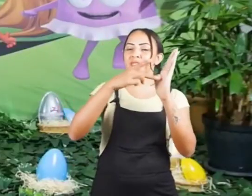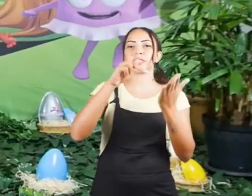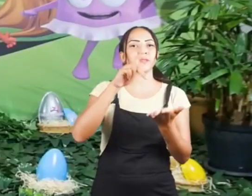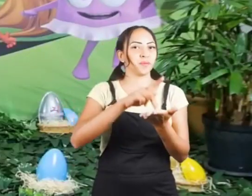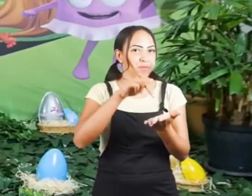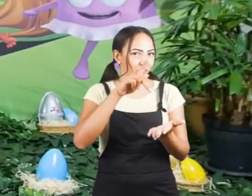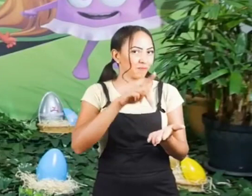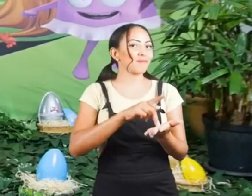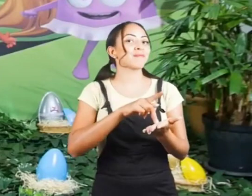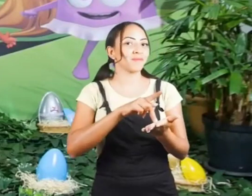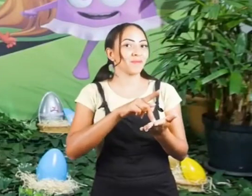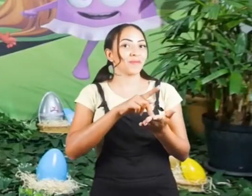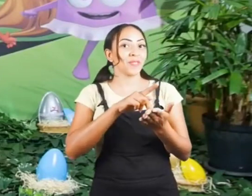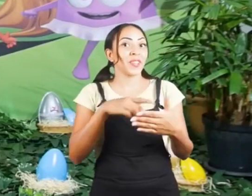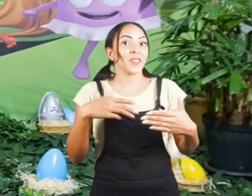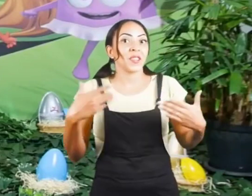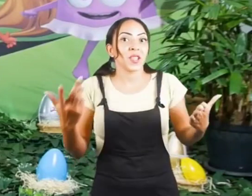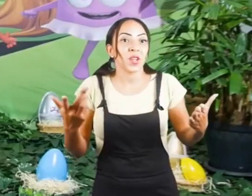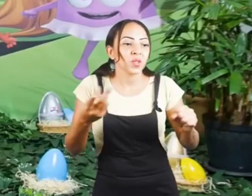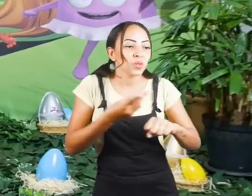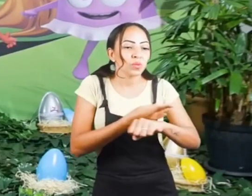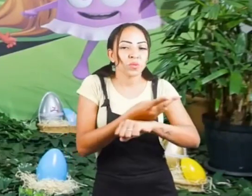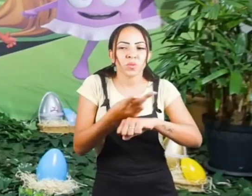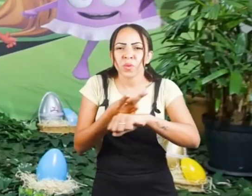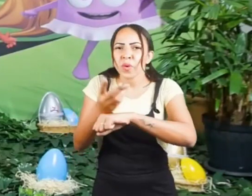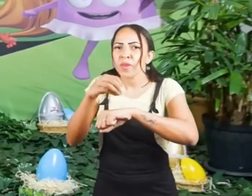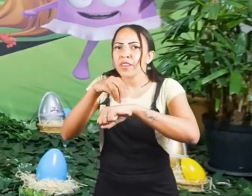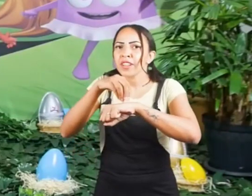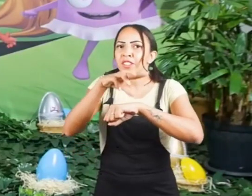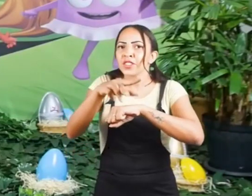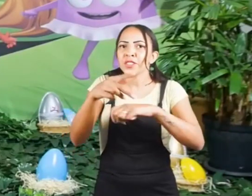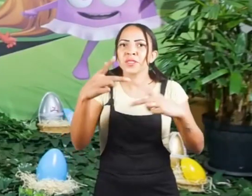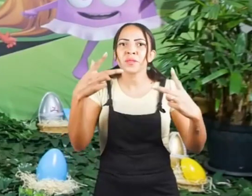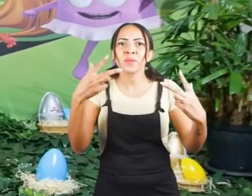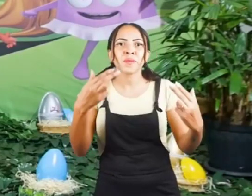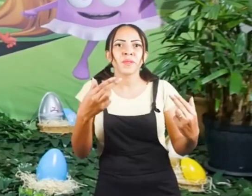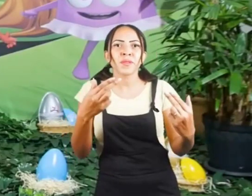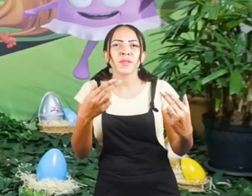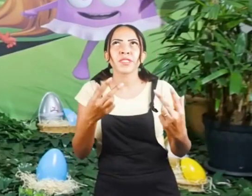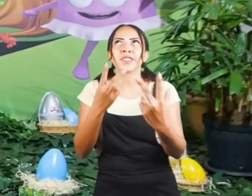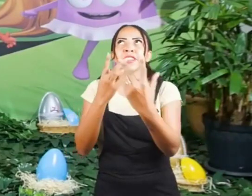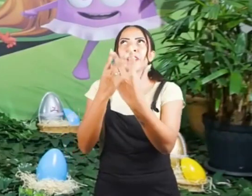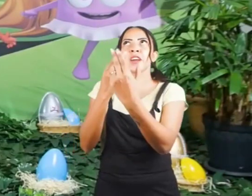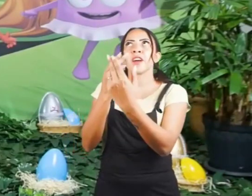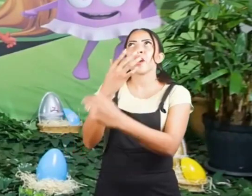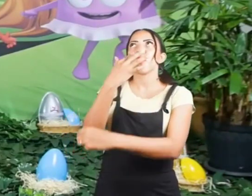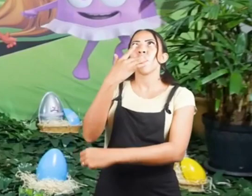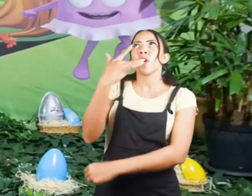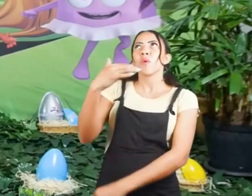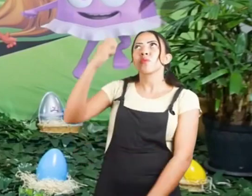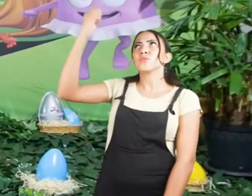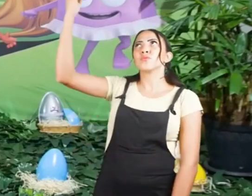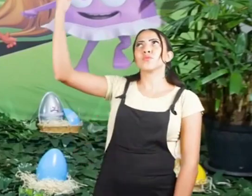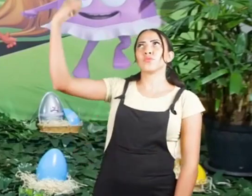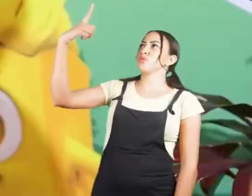mais. Procure a primeira pista em algo que tenha a cor do sol. Cor do